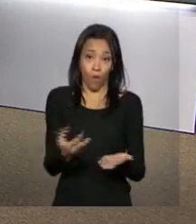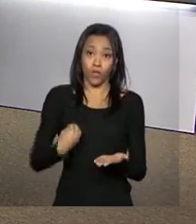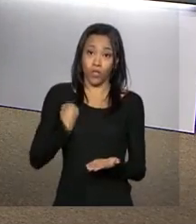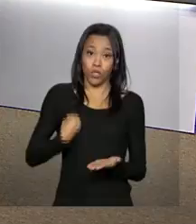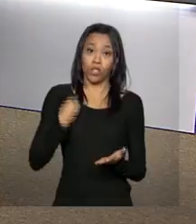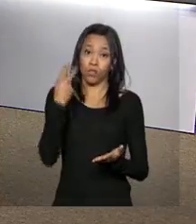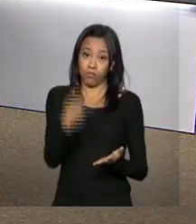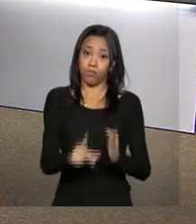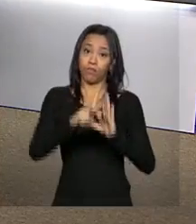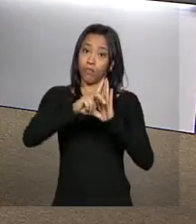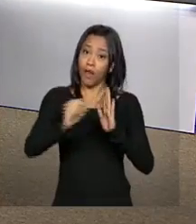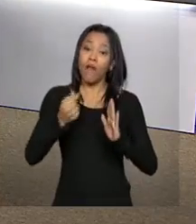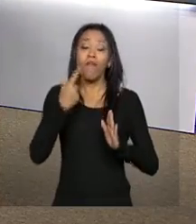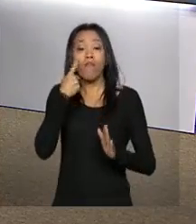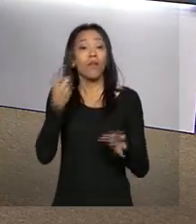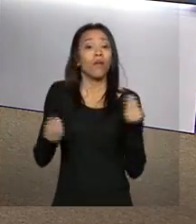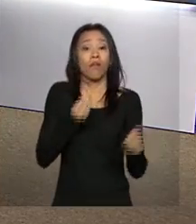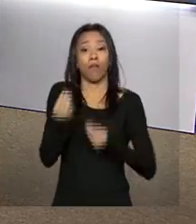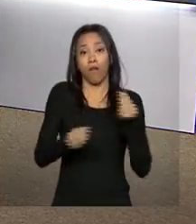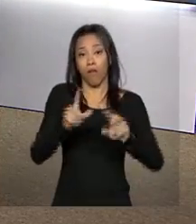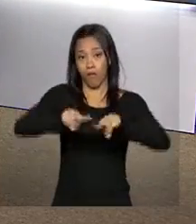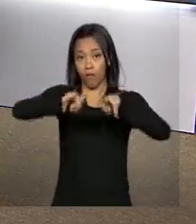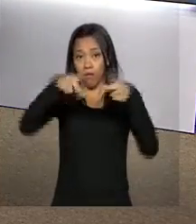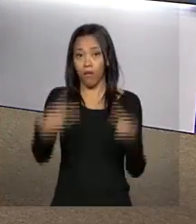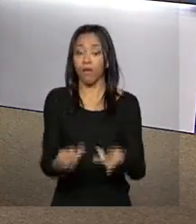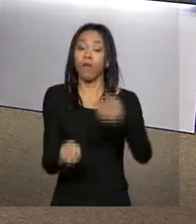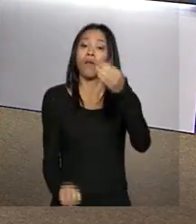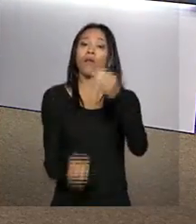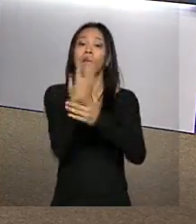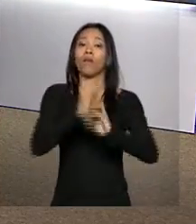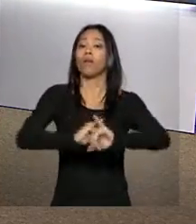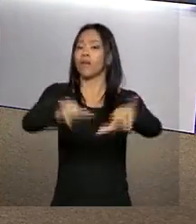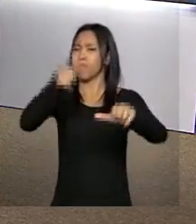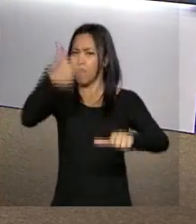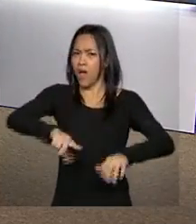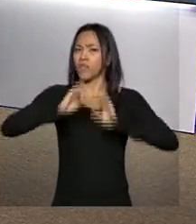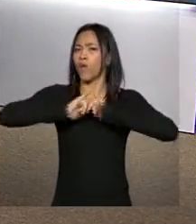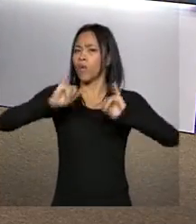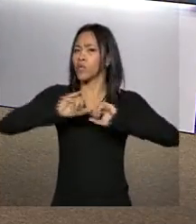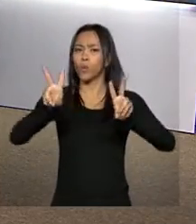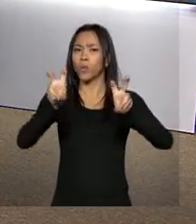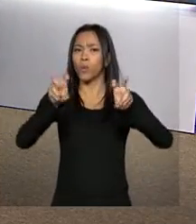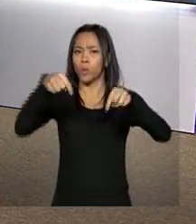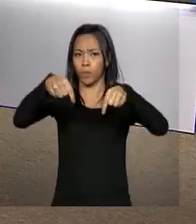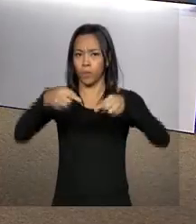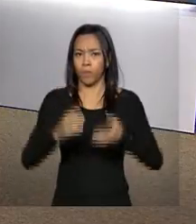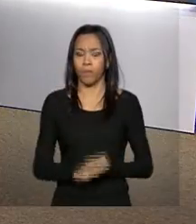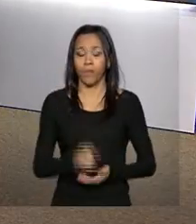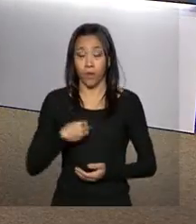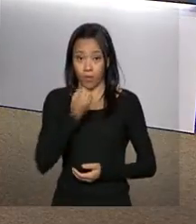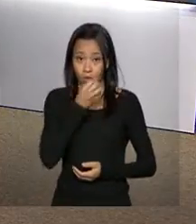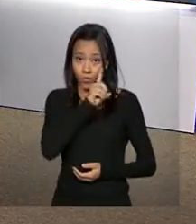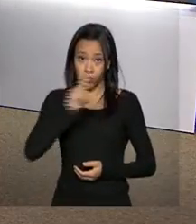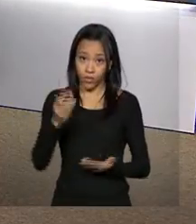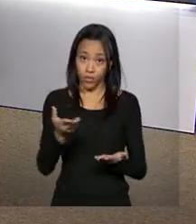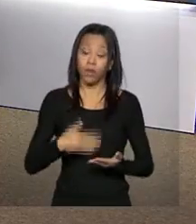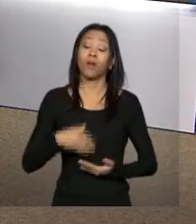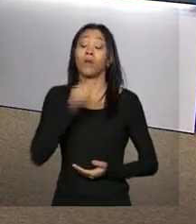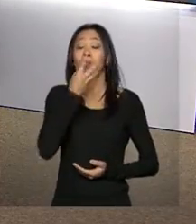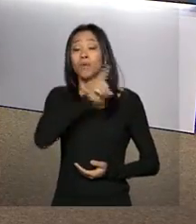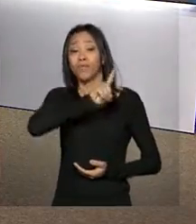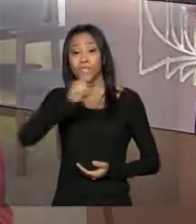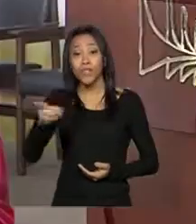Planalto, aqui em Brasília. Vai acompanhar o lançamento do plano e tem mais informações. Bom dia, Ana Gabriela. Bom dia,